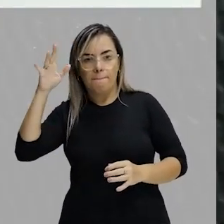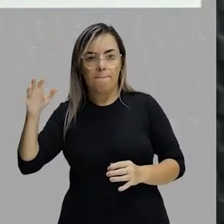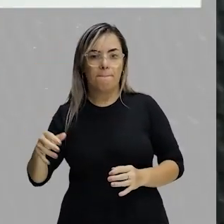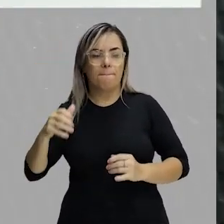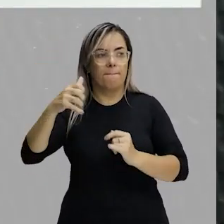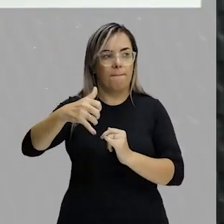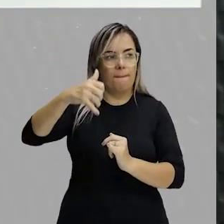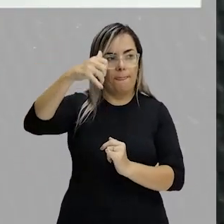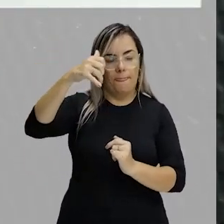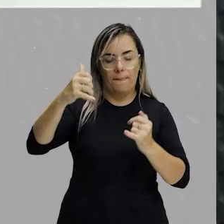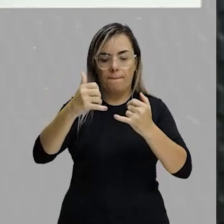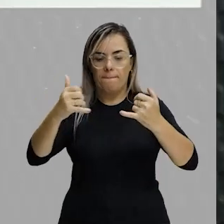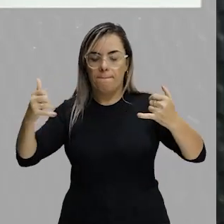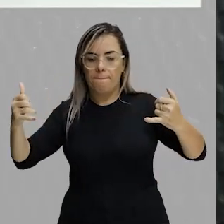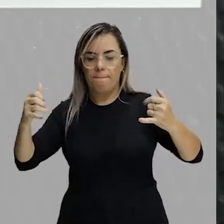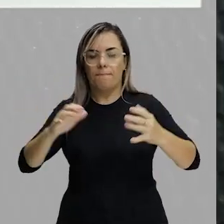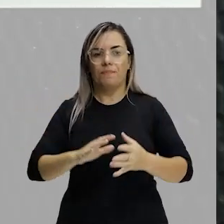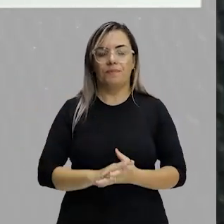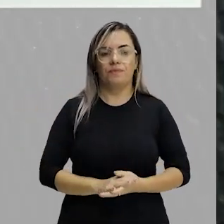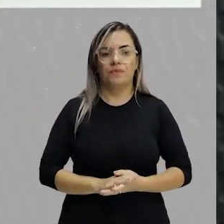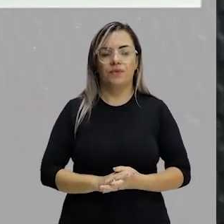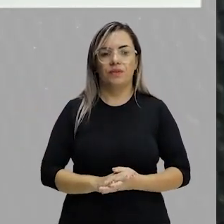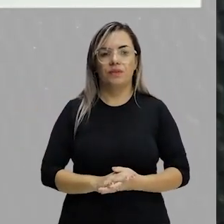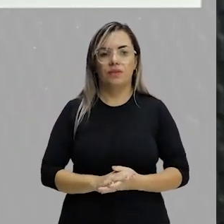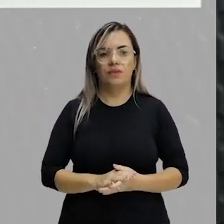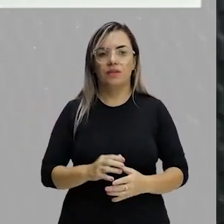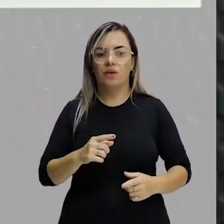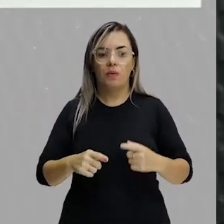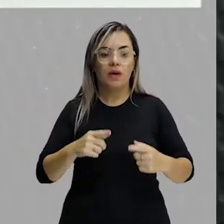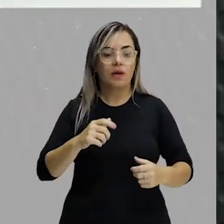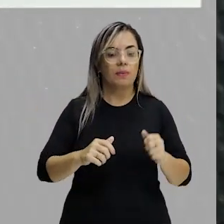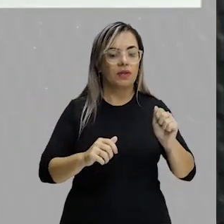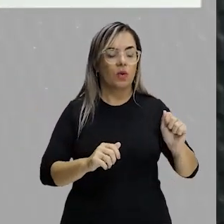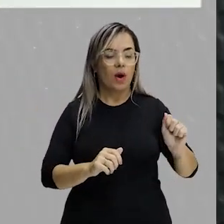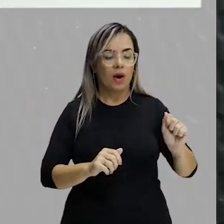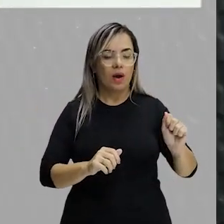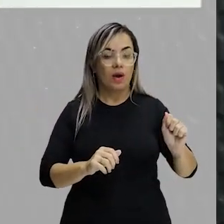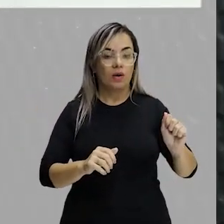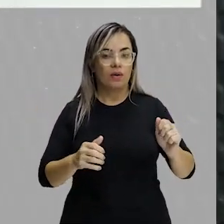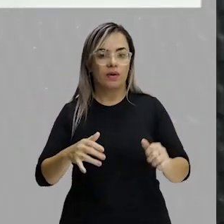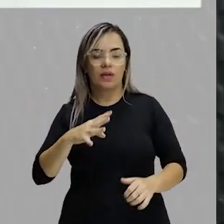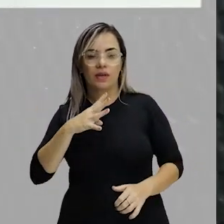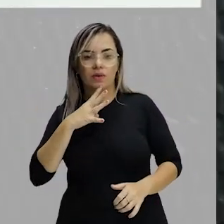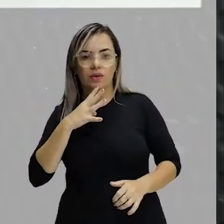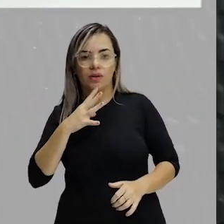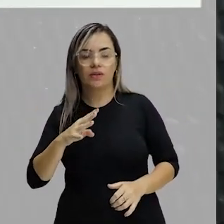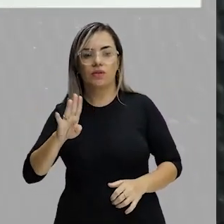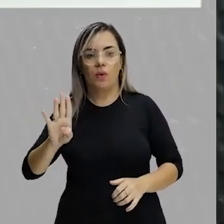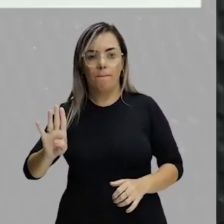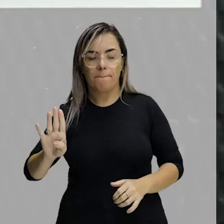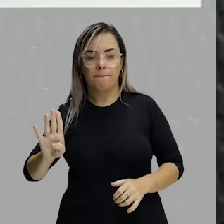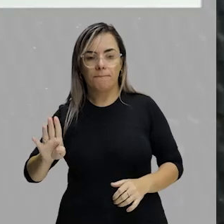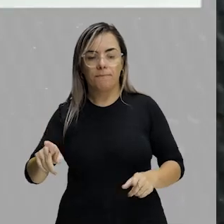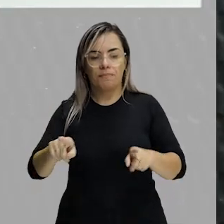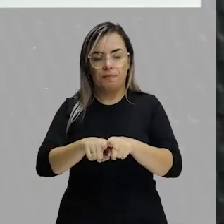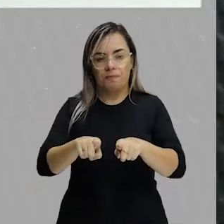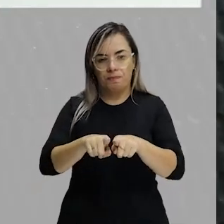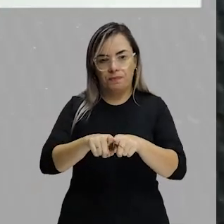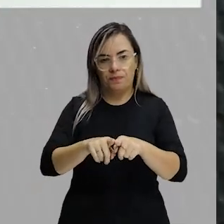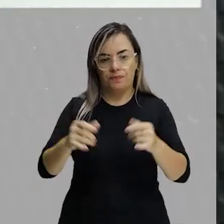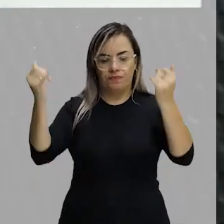imaginário. Então você conhece bem quem é o elemento A e quem é o elemento B que aparece na minha equação da hipérbole. Certinho,